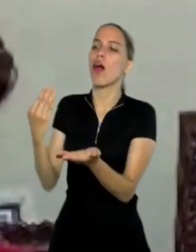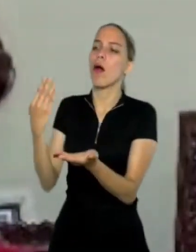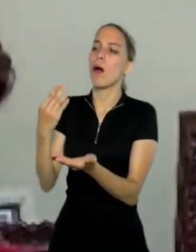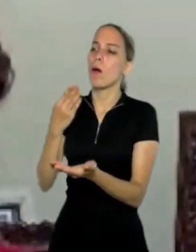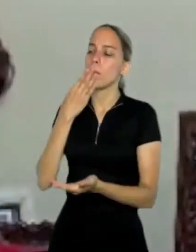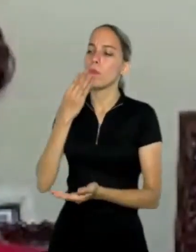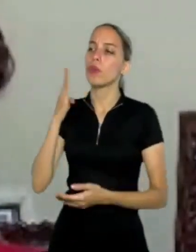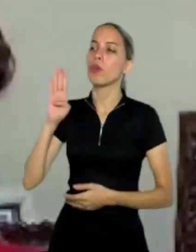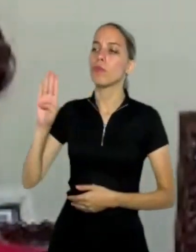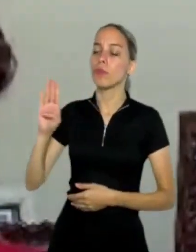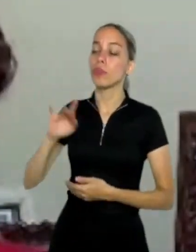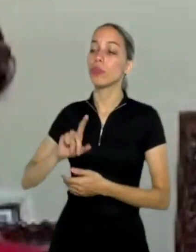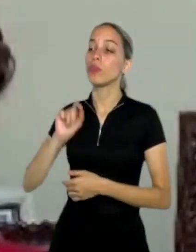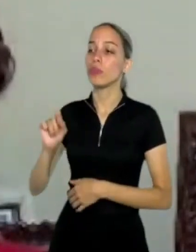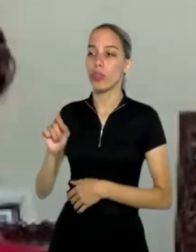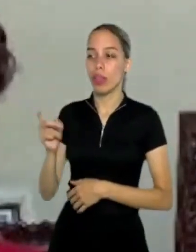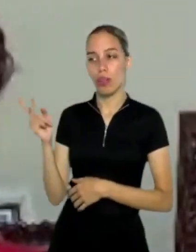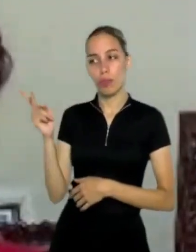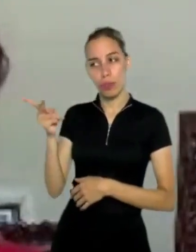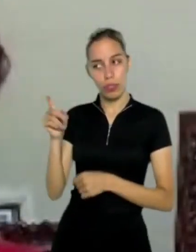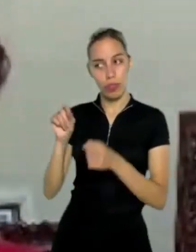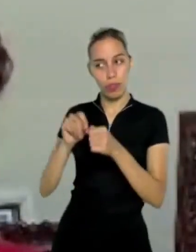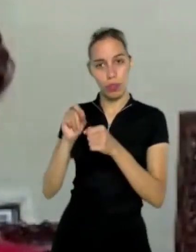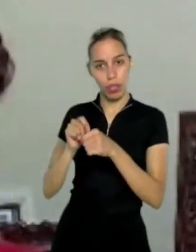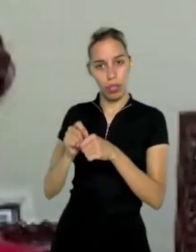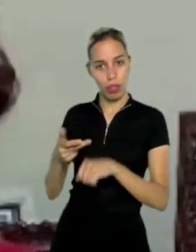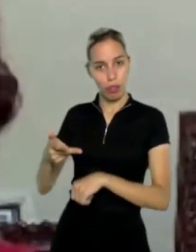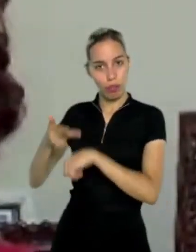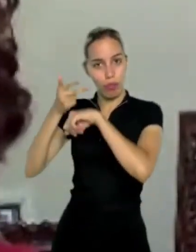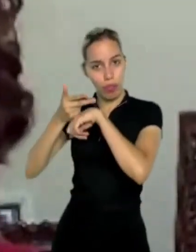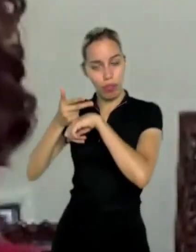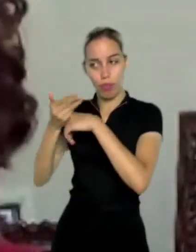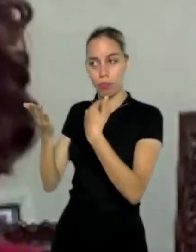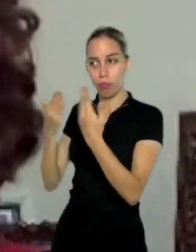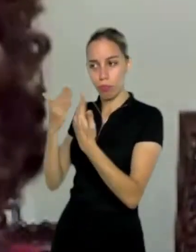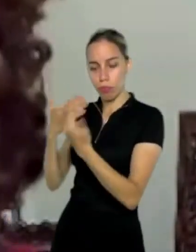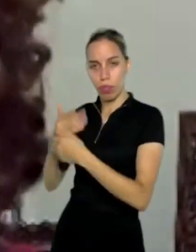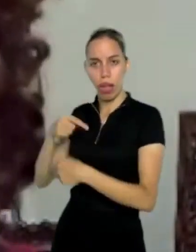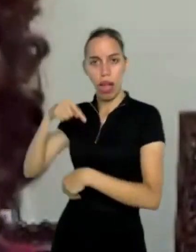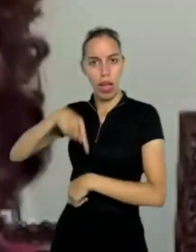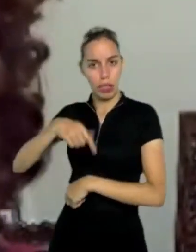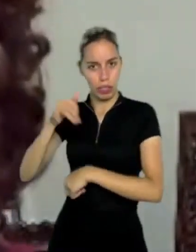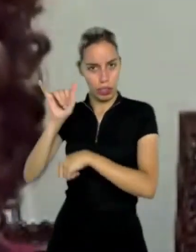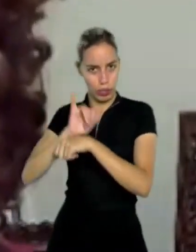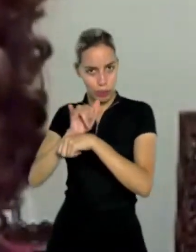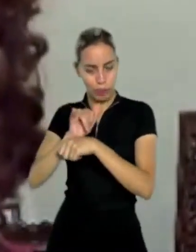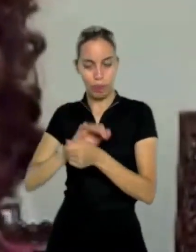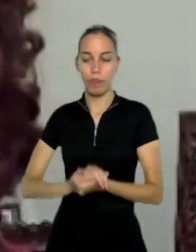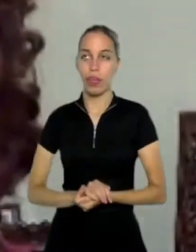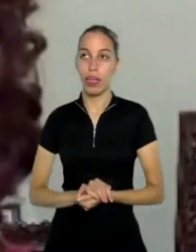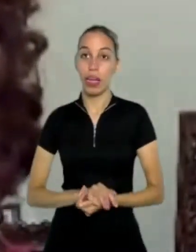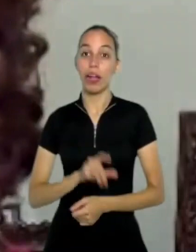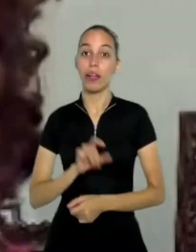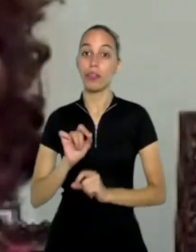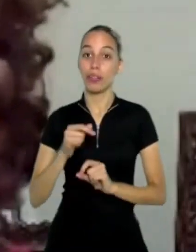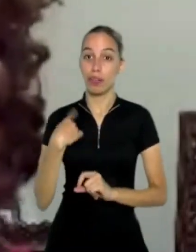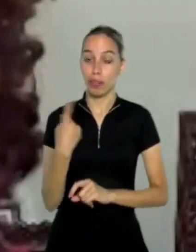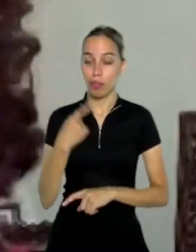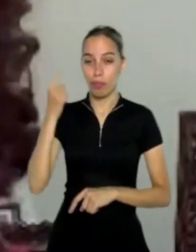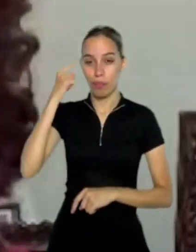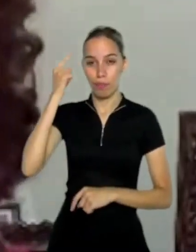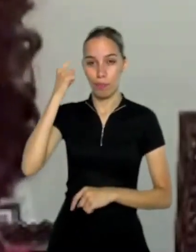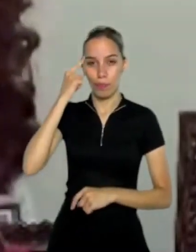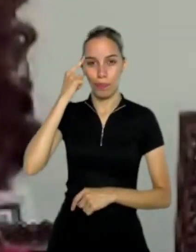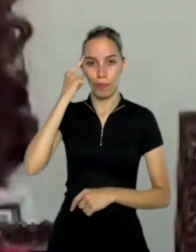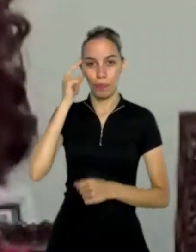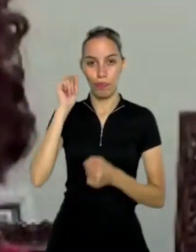programa de literatura aqui no nosso canal? E aí a gente pensou em fazer com